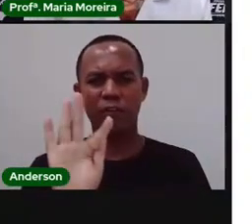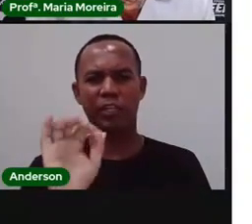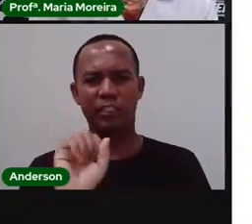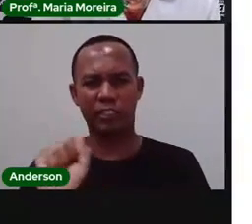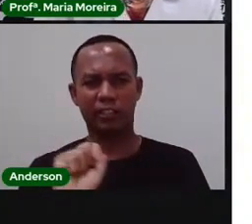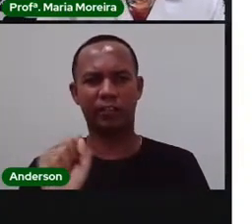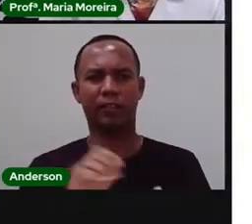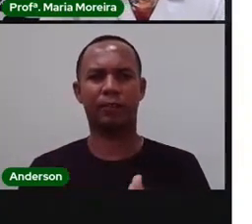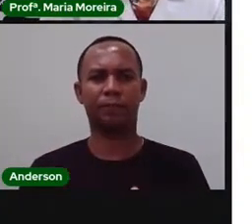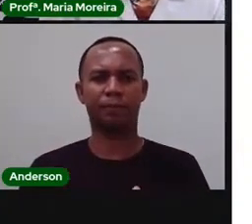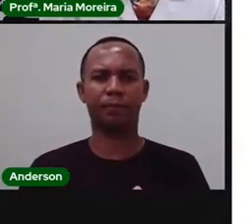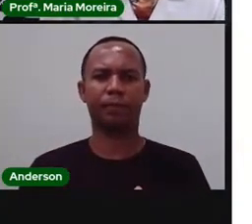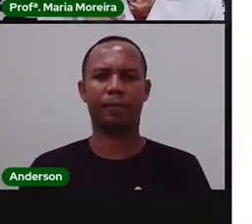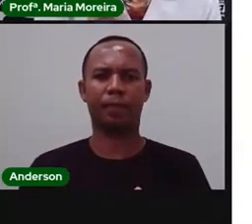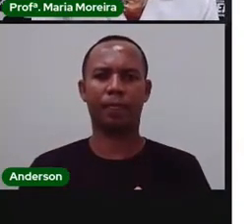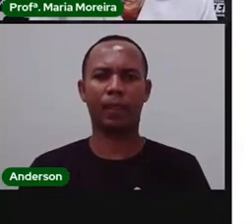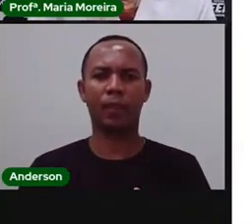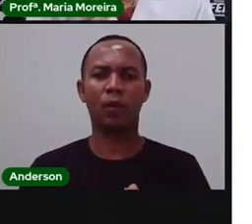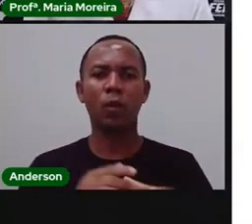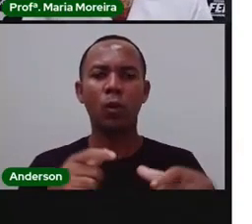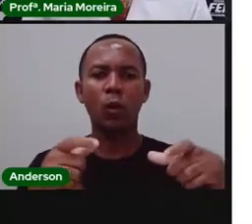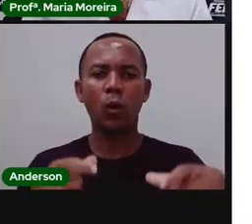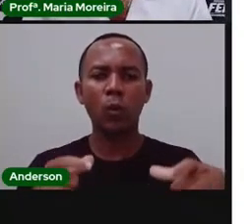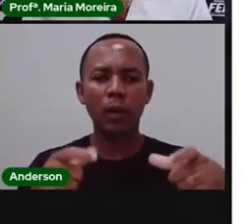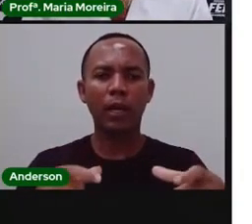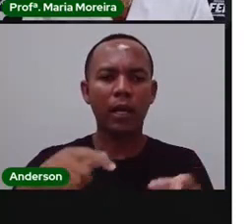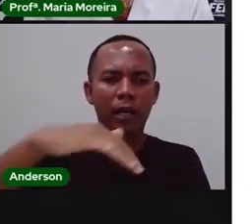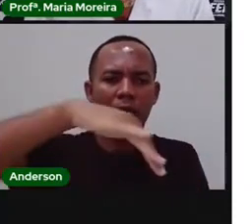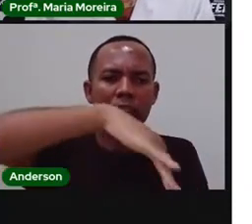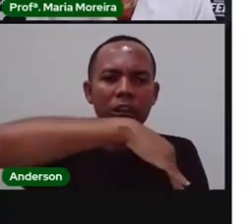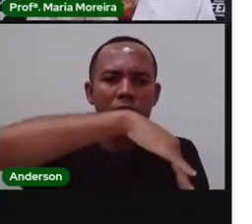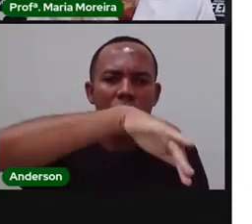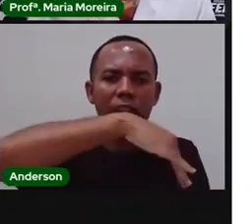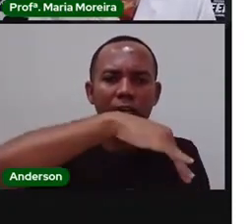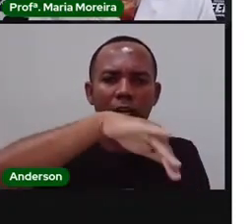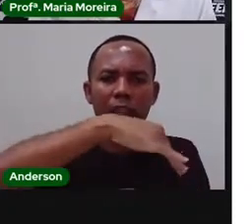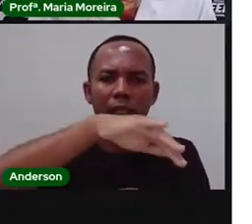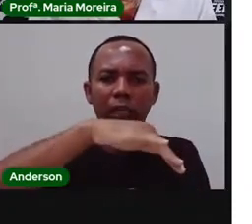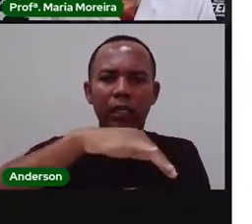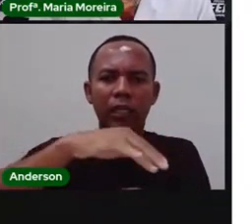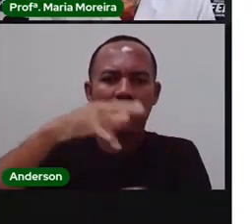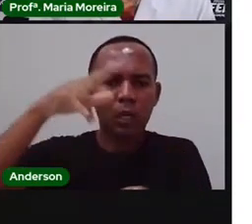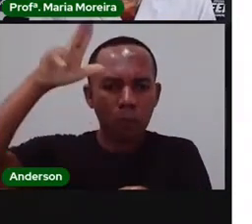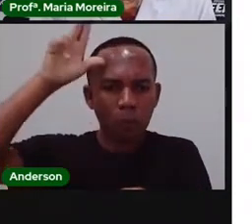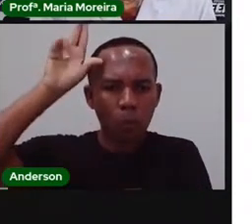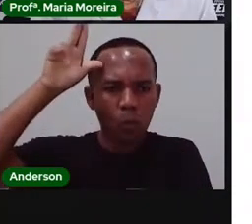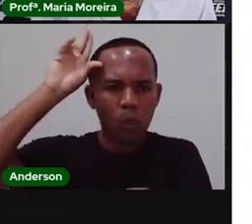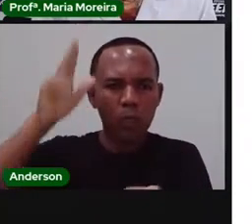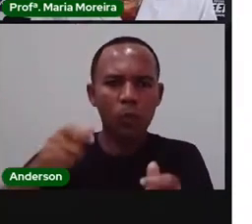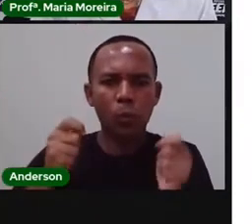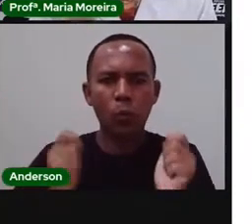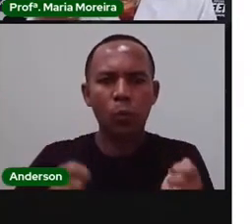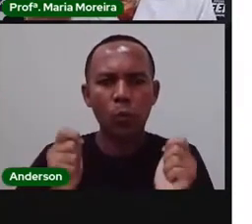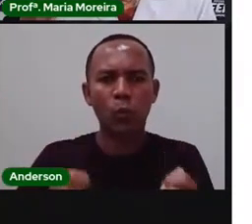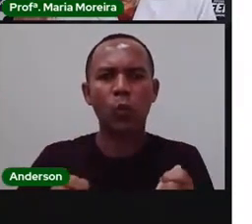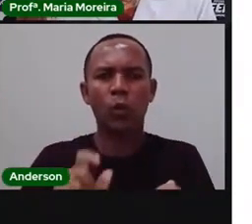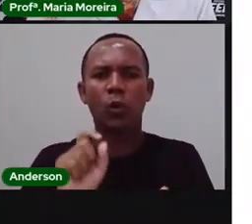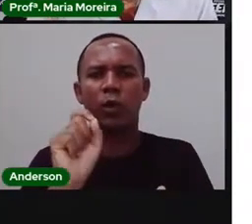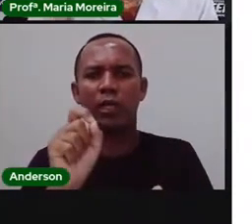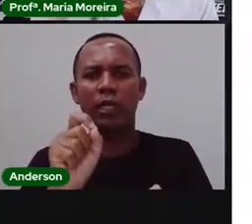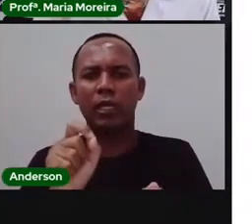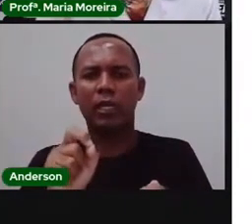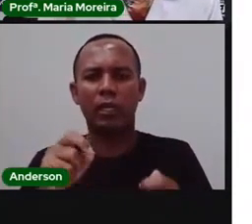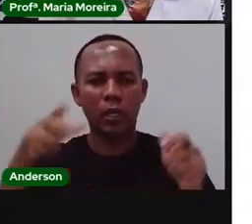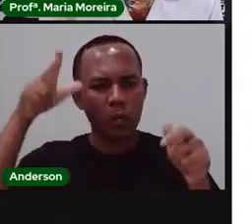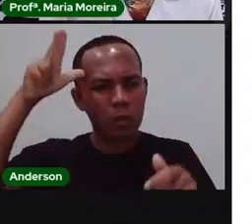aqui. Por ali, por onde? Pela Estrada das Boiadas, onde passa-se com gado que deveria ser vendido em